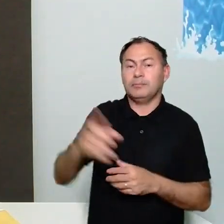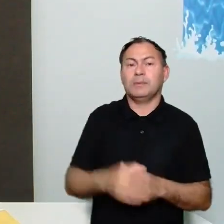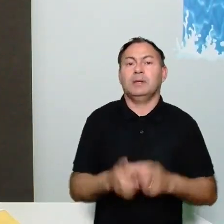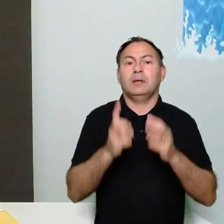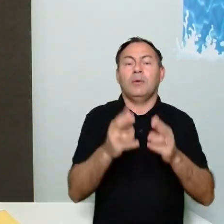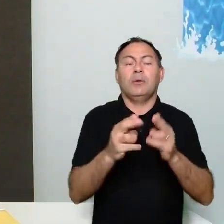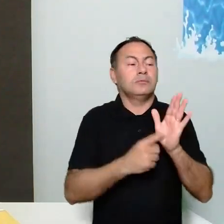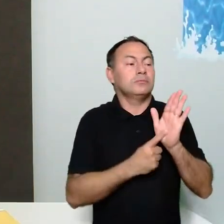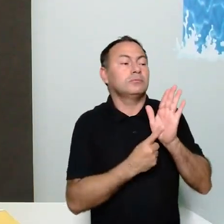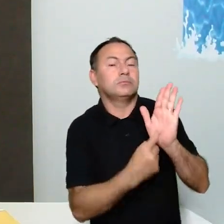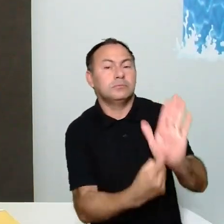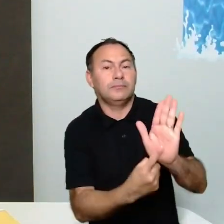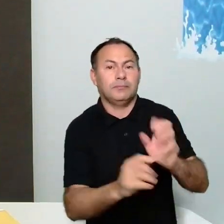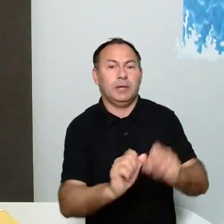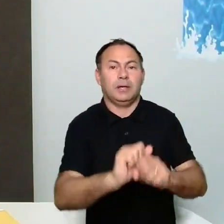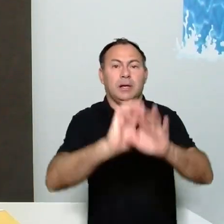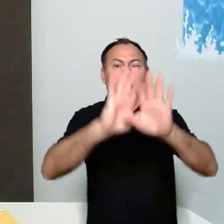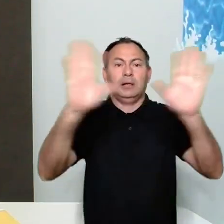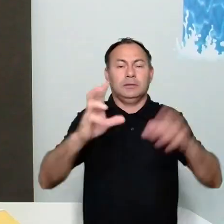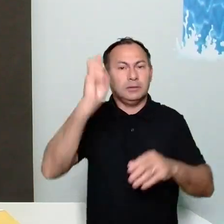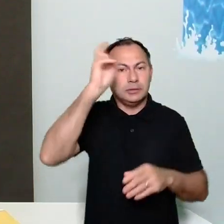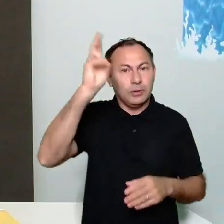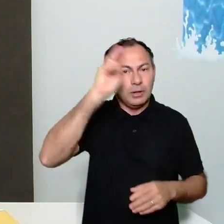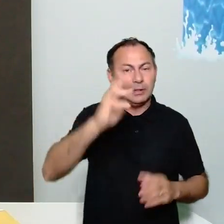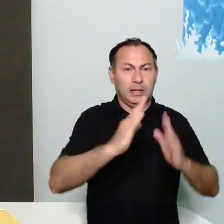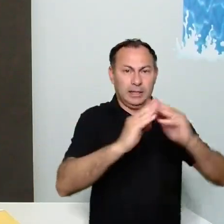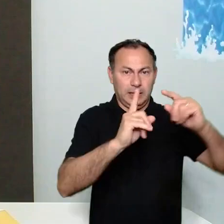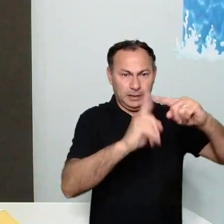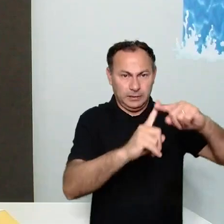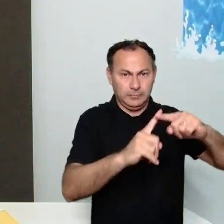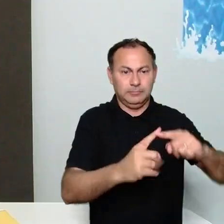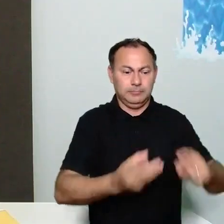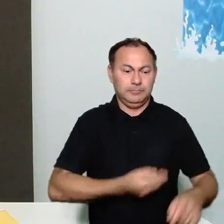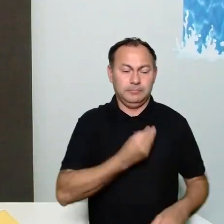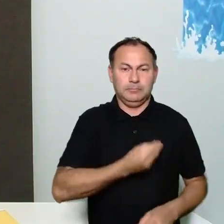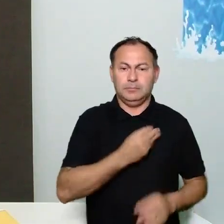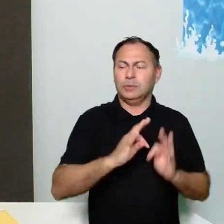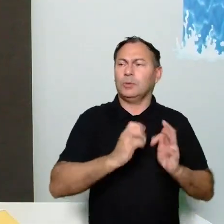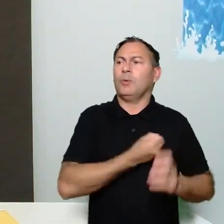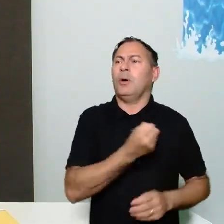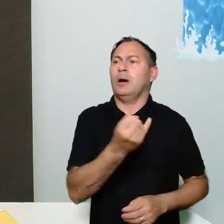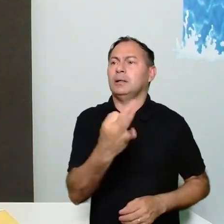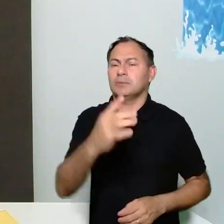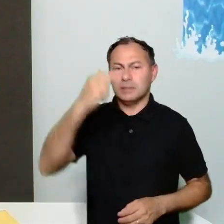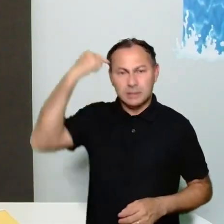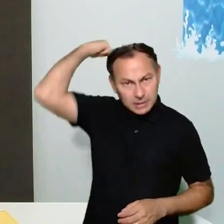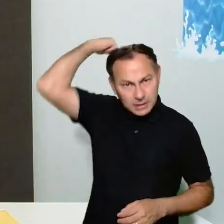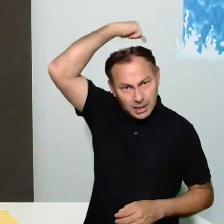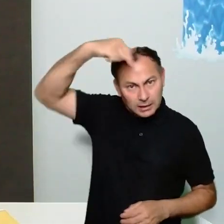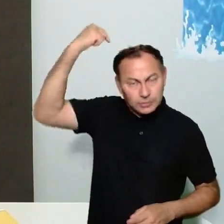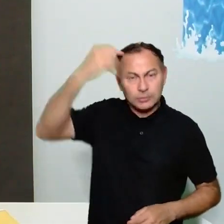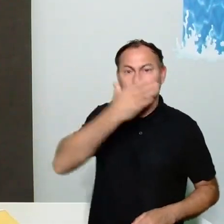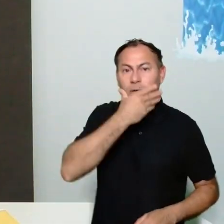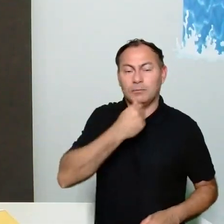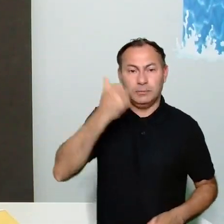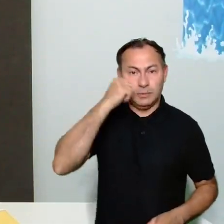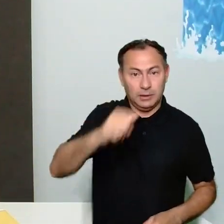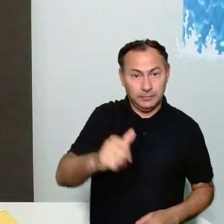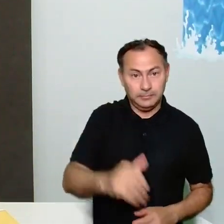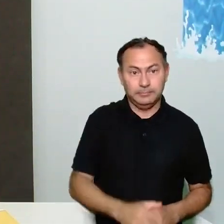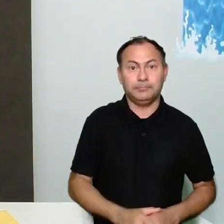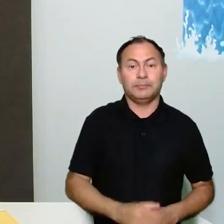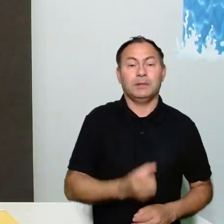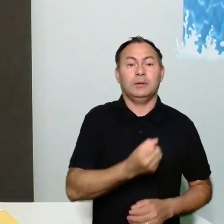como se demonstra claramente na história da igreja, pela vida de tantos santos e santas.